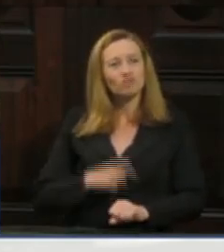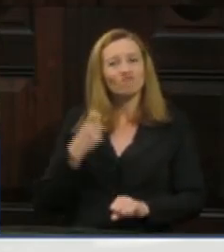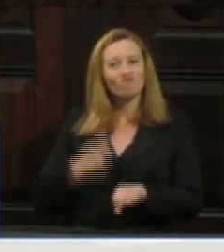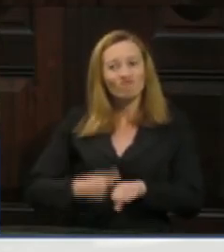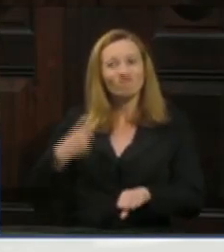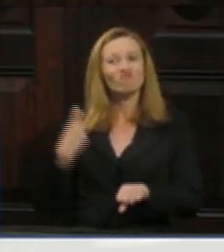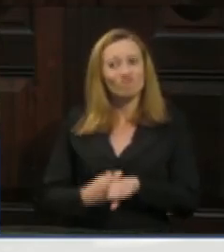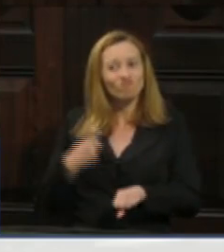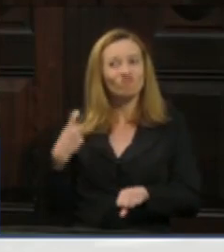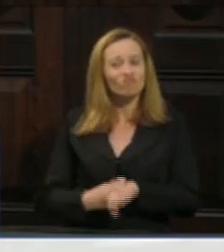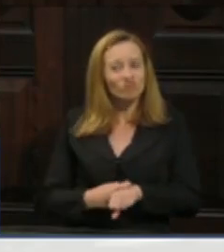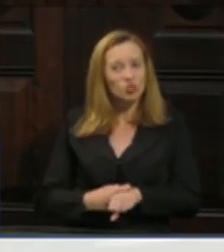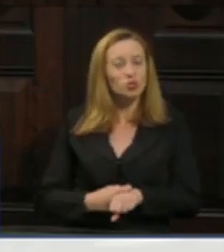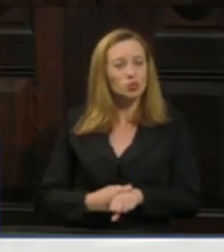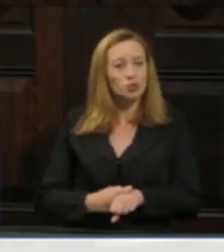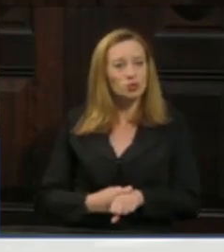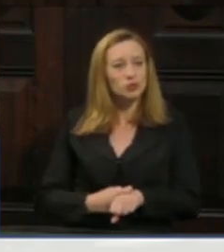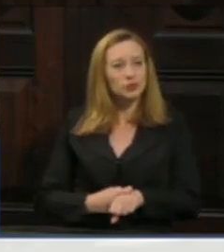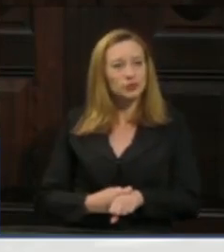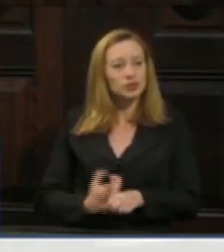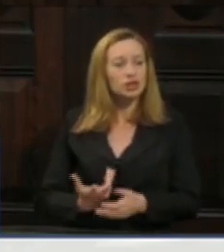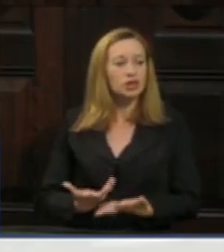Jânio Mendes.